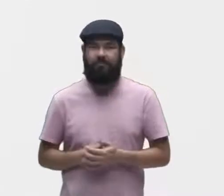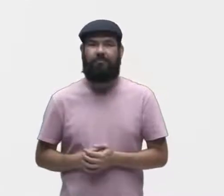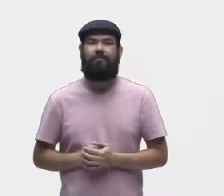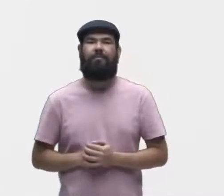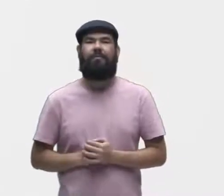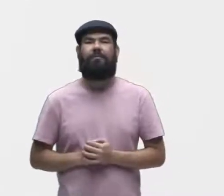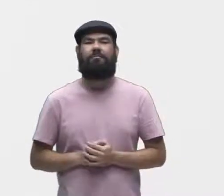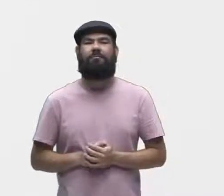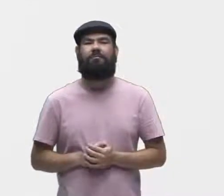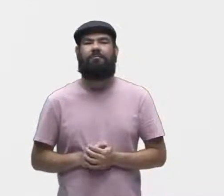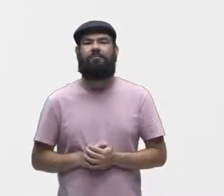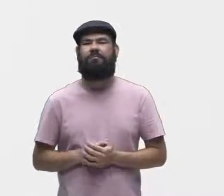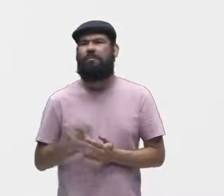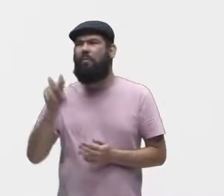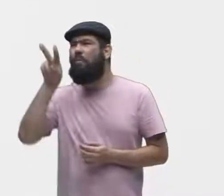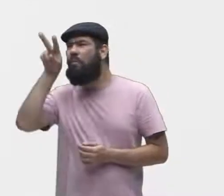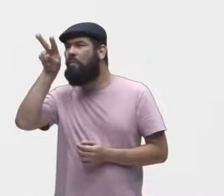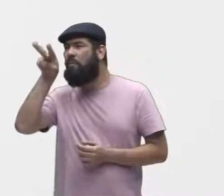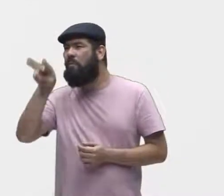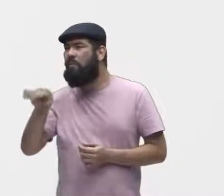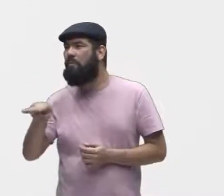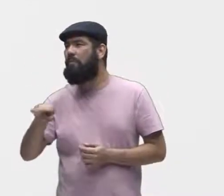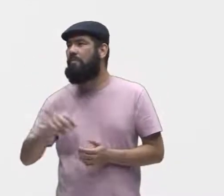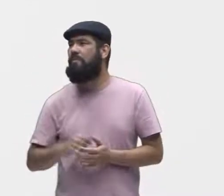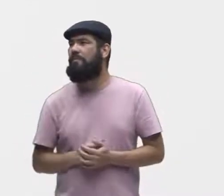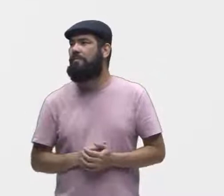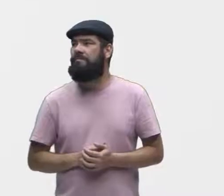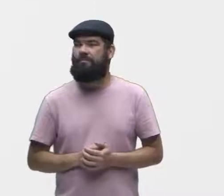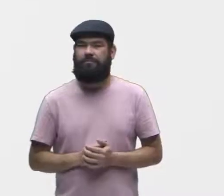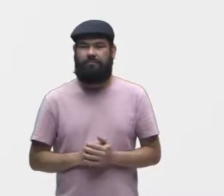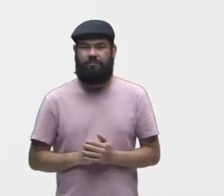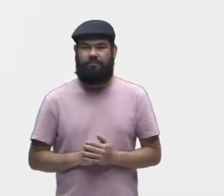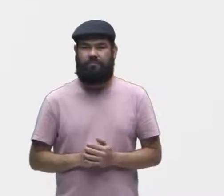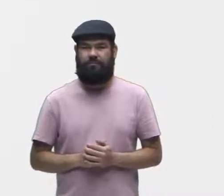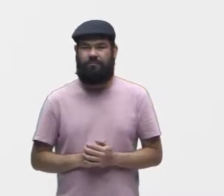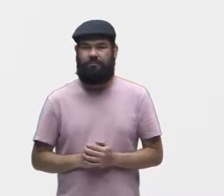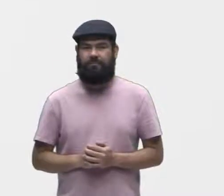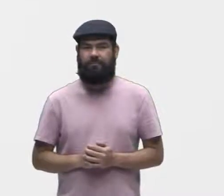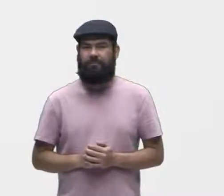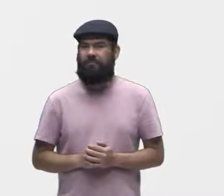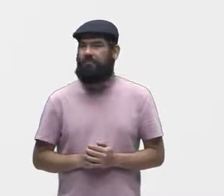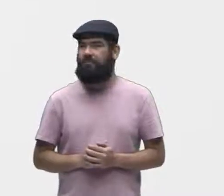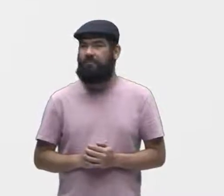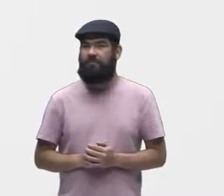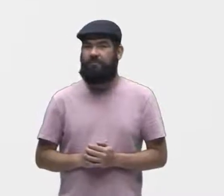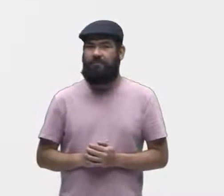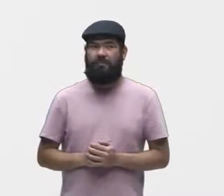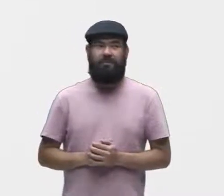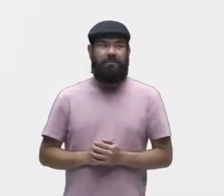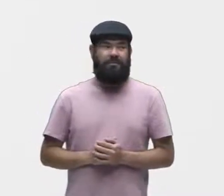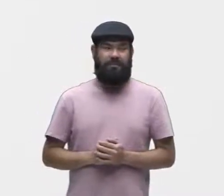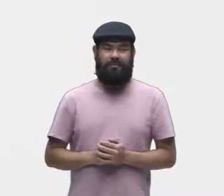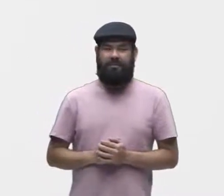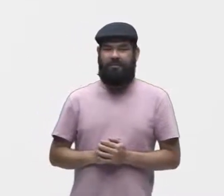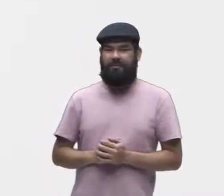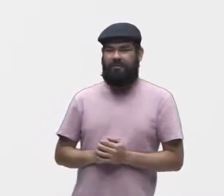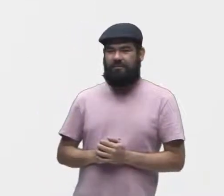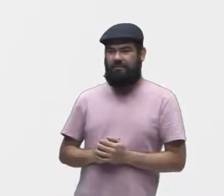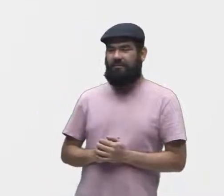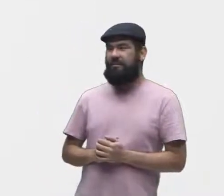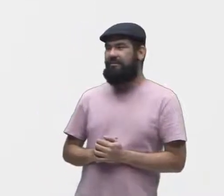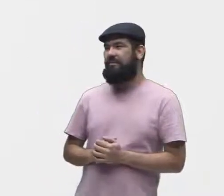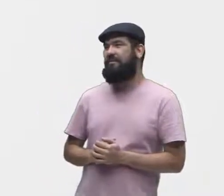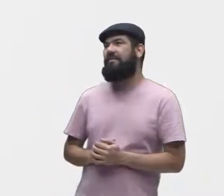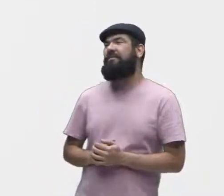dizem muito, né, o que a gente está acontecendo conosco, né, como a gente deve reagir quando isso acontece no